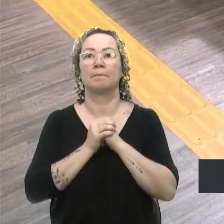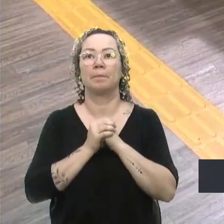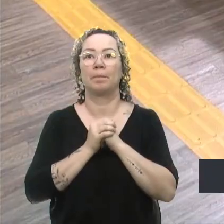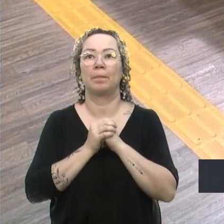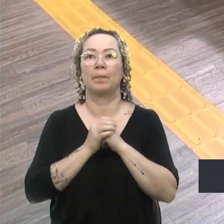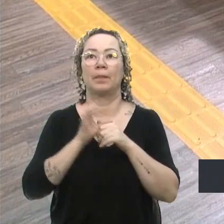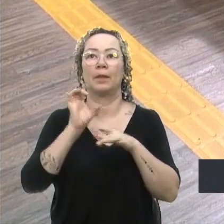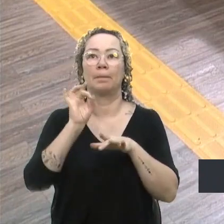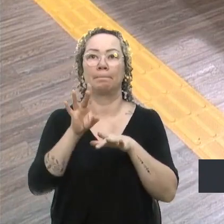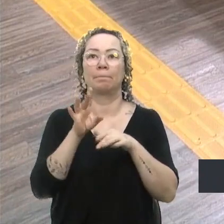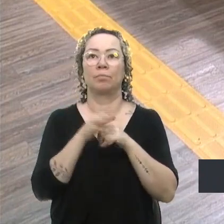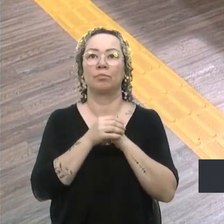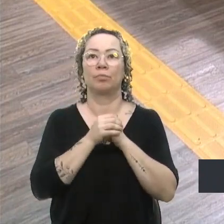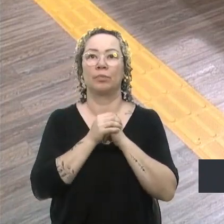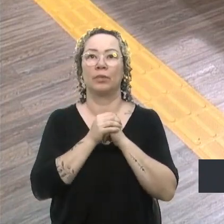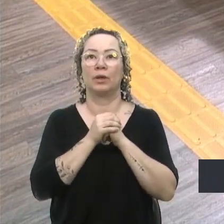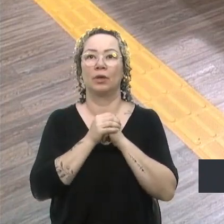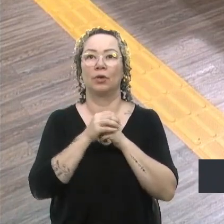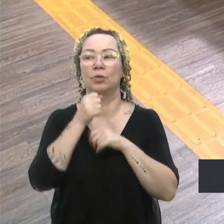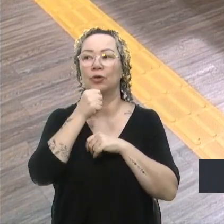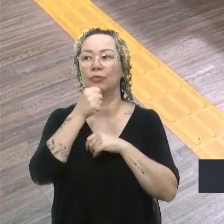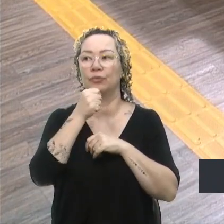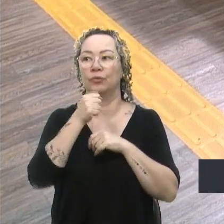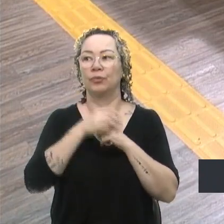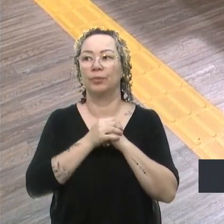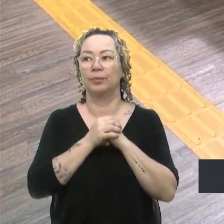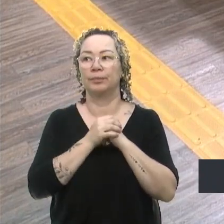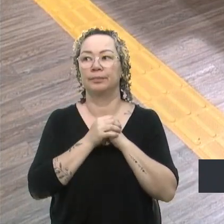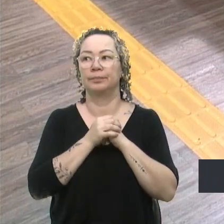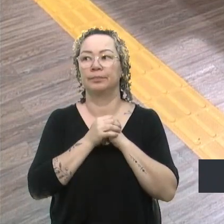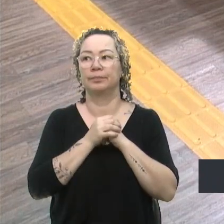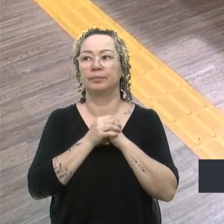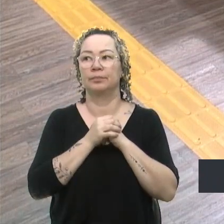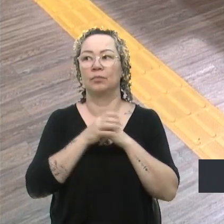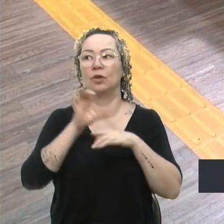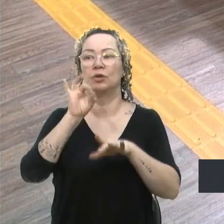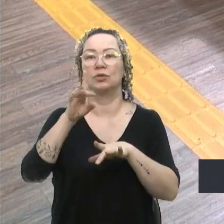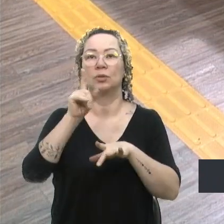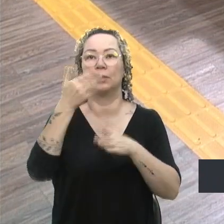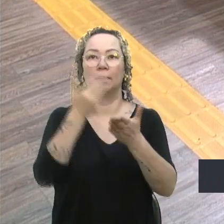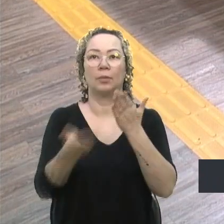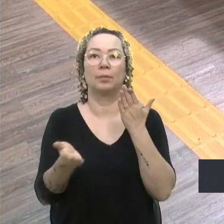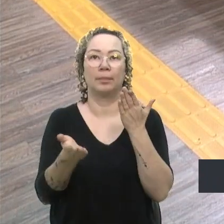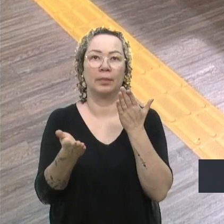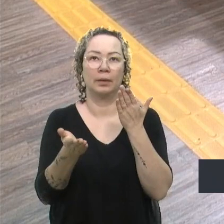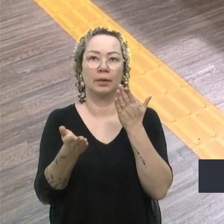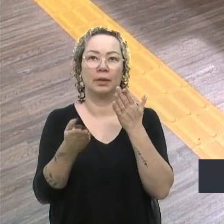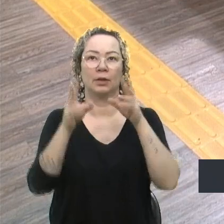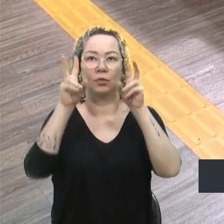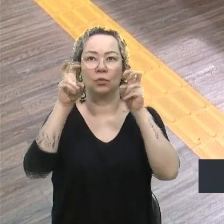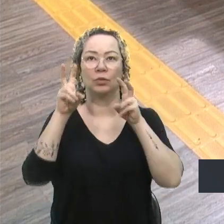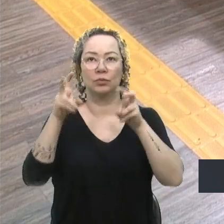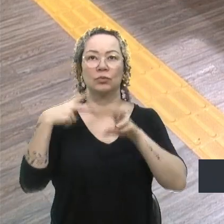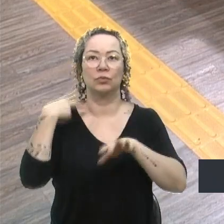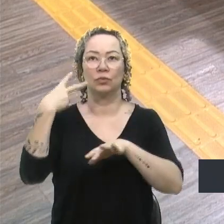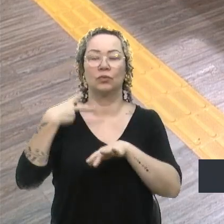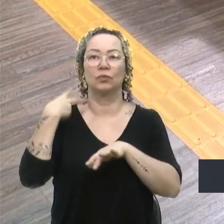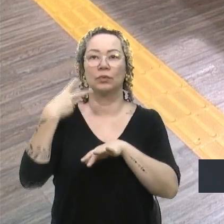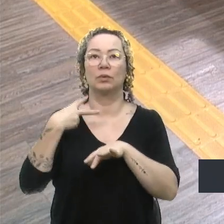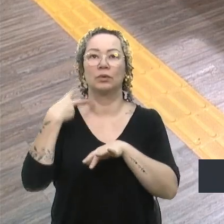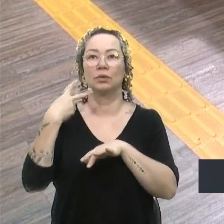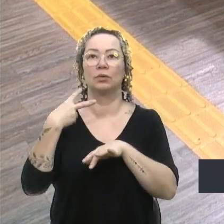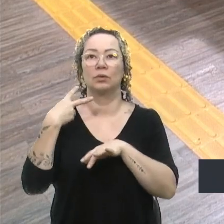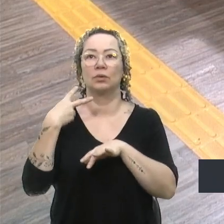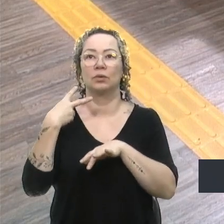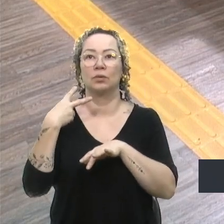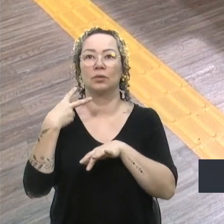Liga aí. Liga o microfone. Só para não perder o assunto, vereador Bressan, essa